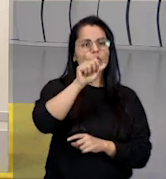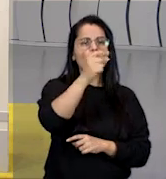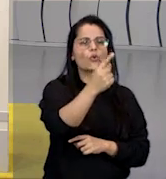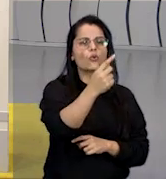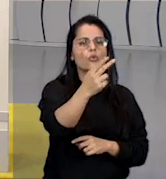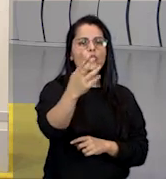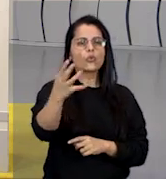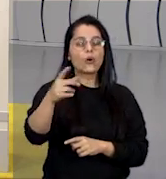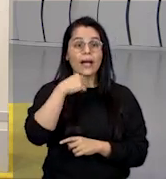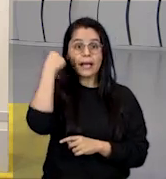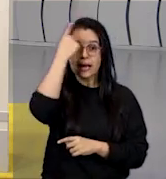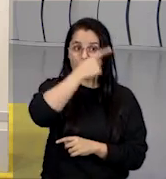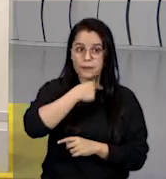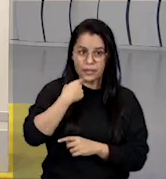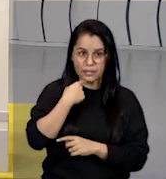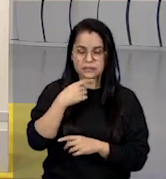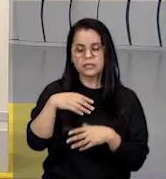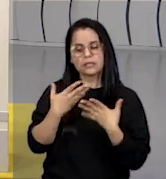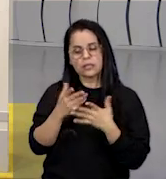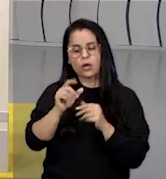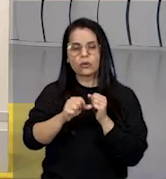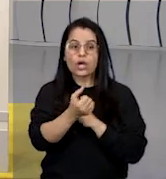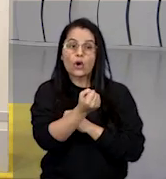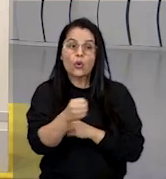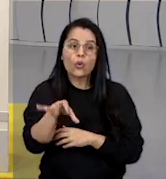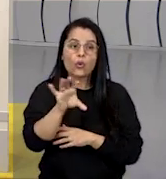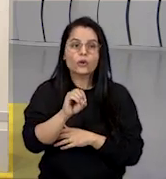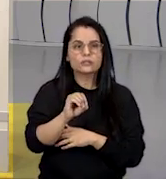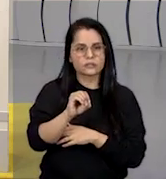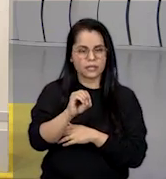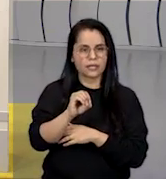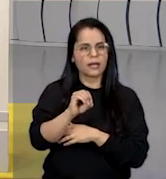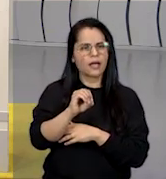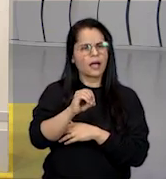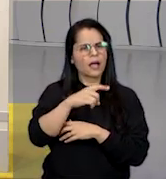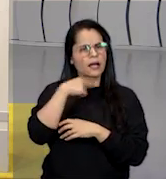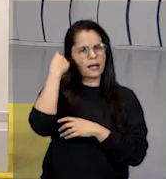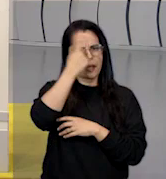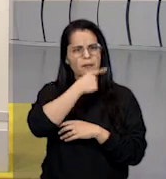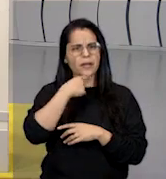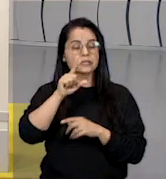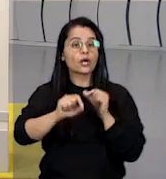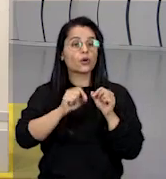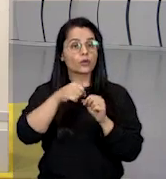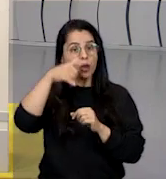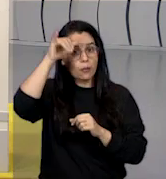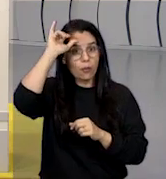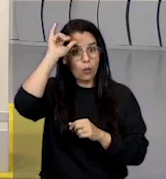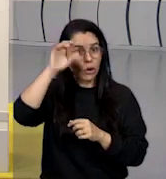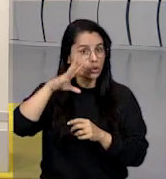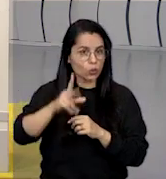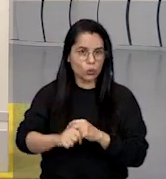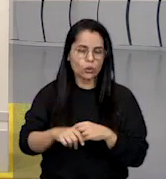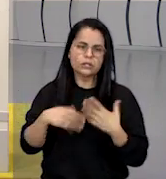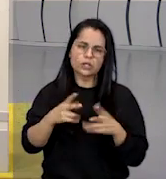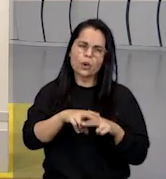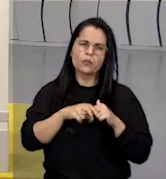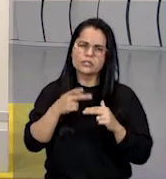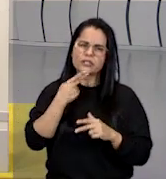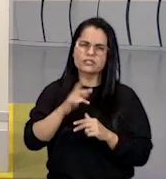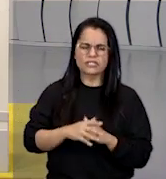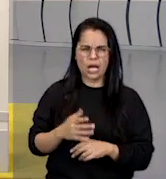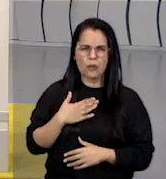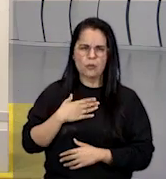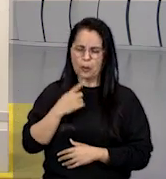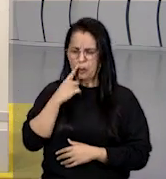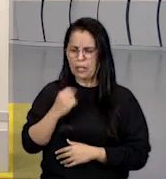indivíduo na biologia, certo? Então, 800 cabeças de gado são 800 bois. Por isso que o Chico Bento falou